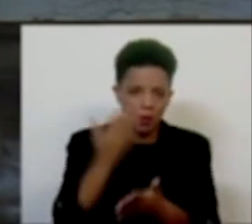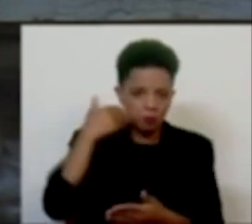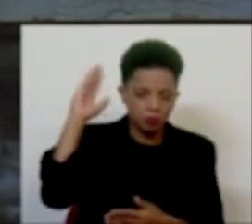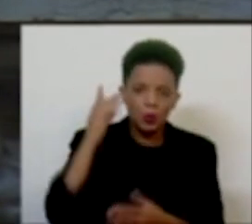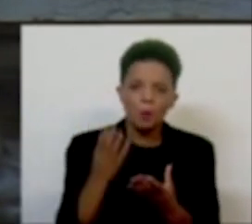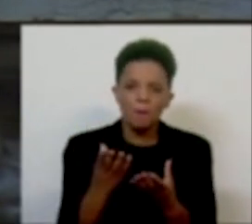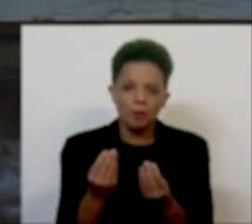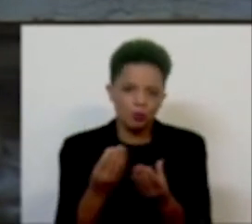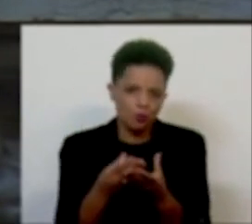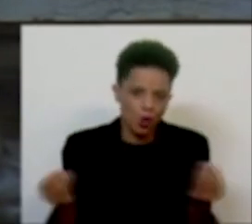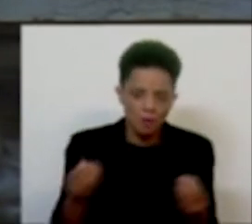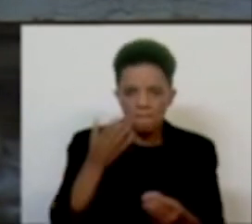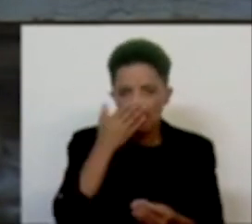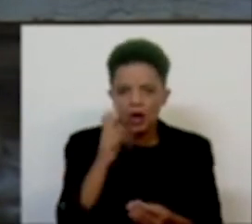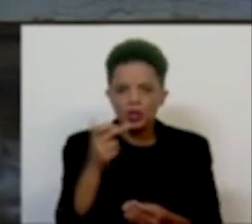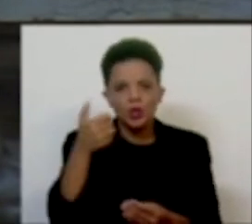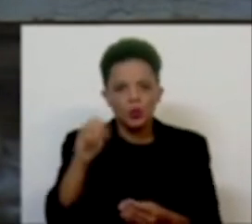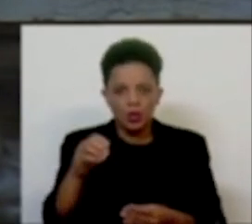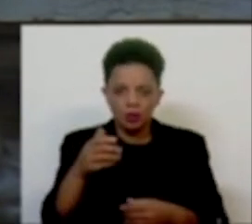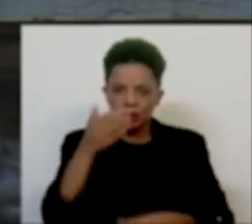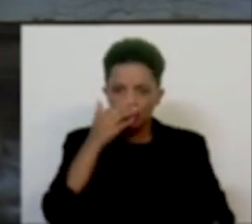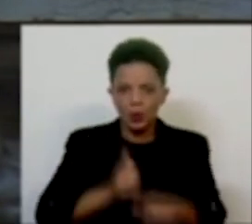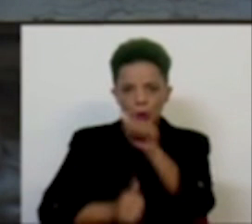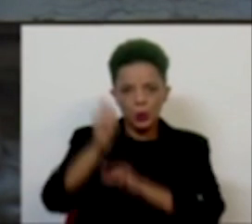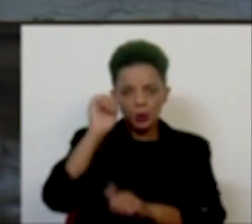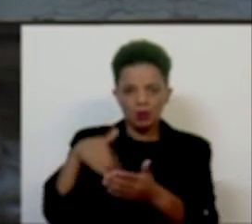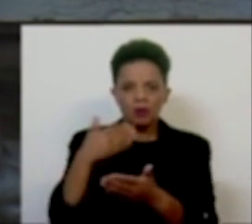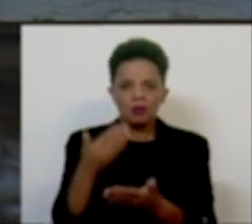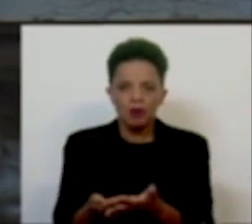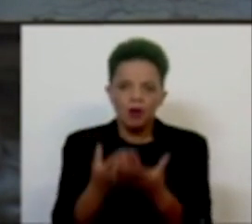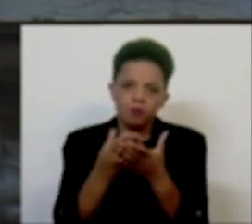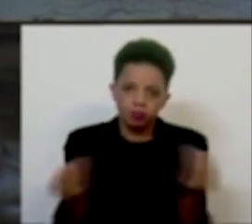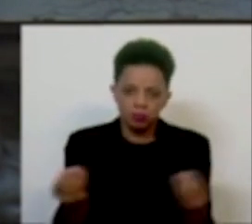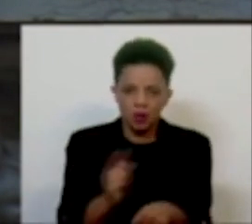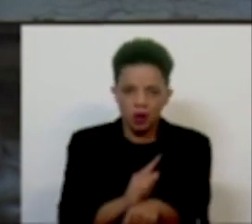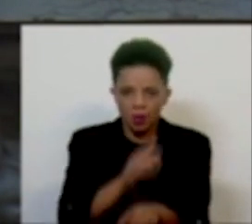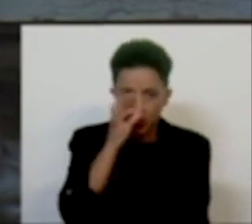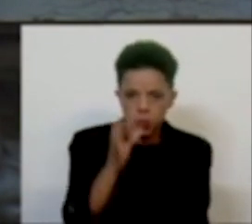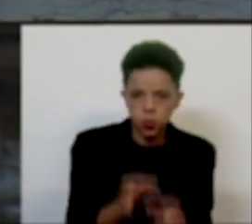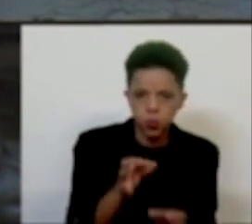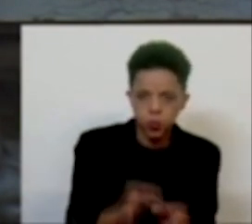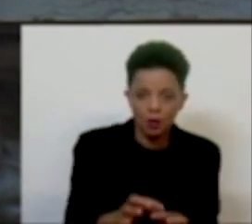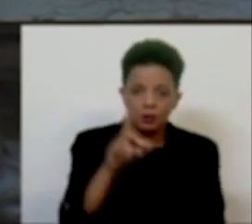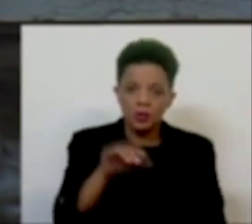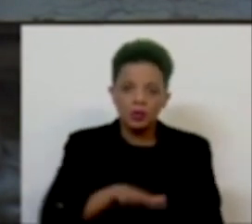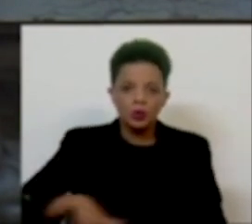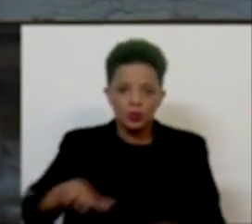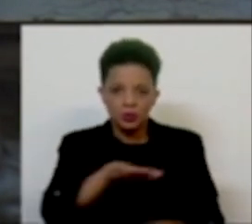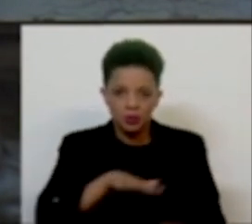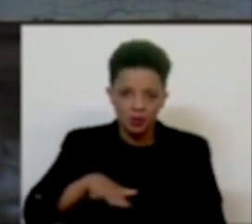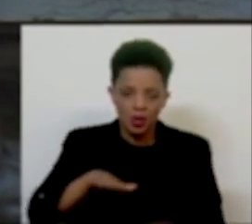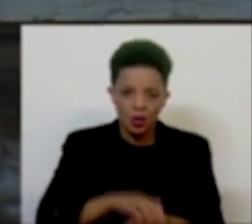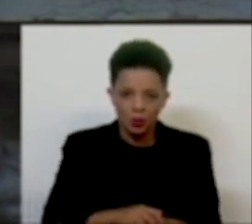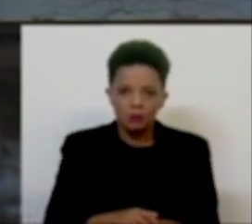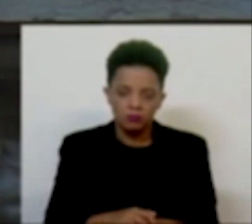medo, era como se 50 anos de retrocesso tivessem de ser resolvidos num instante e as circunstâncias nada pudessem contra